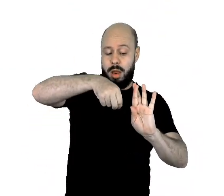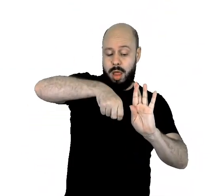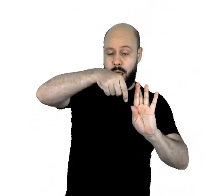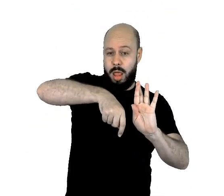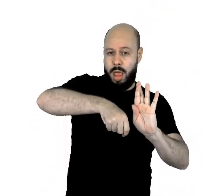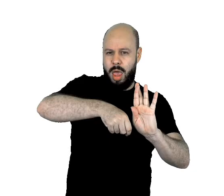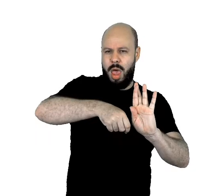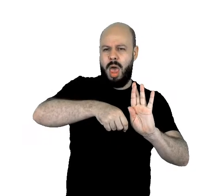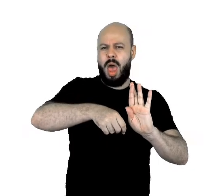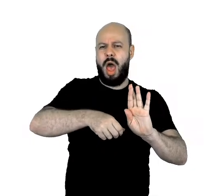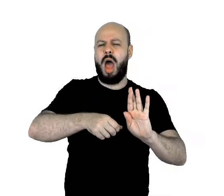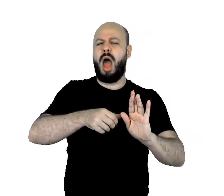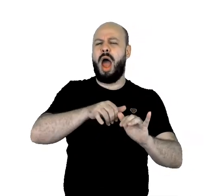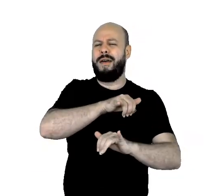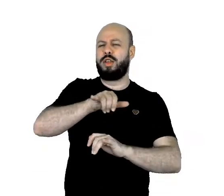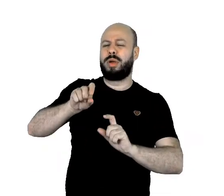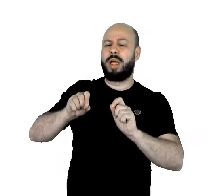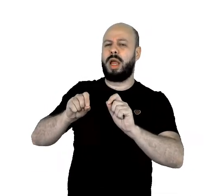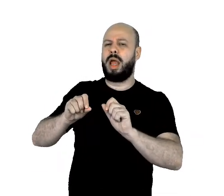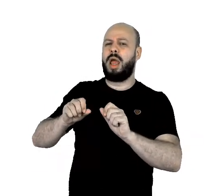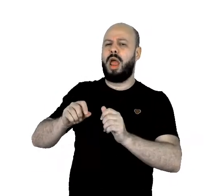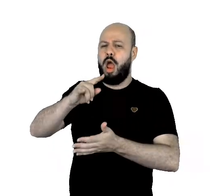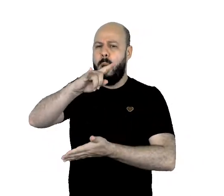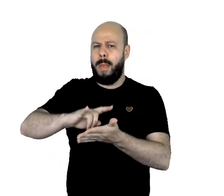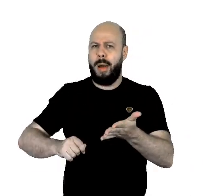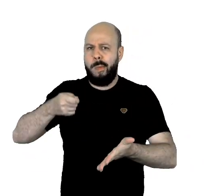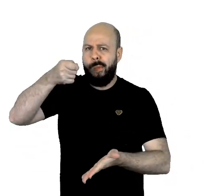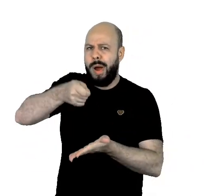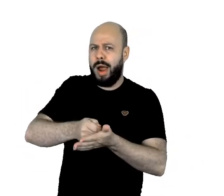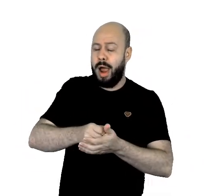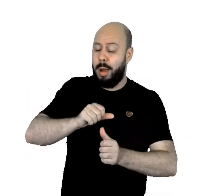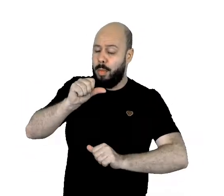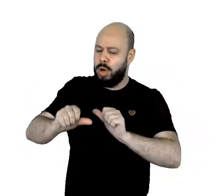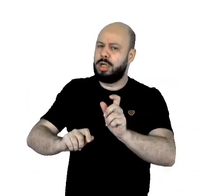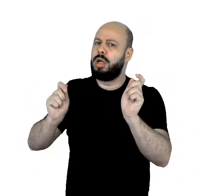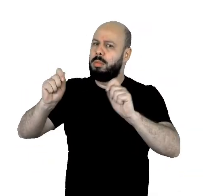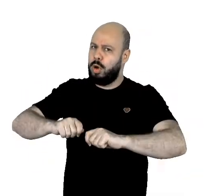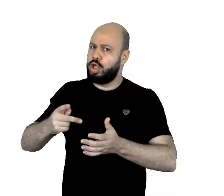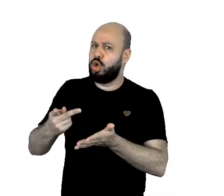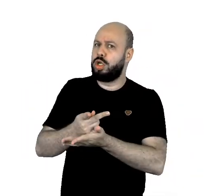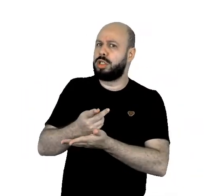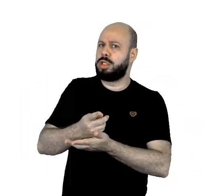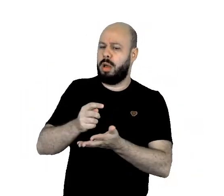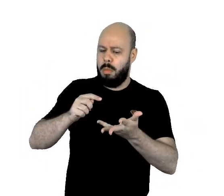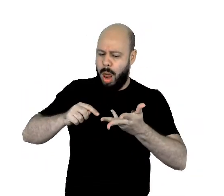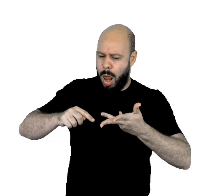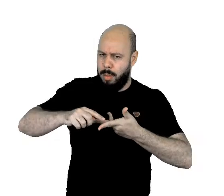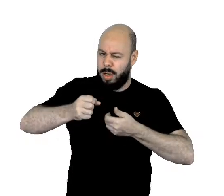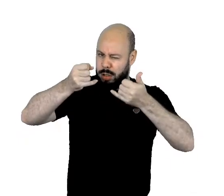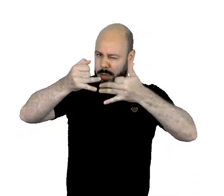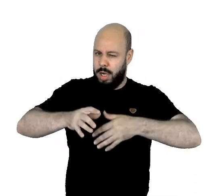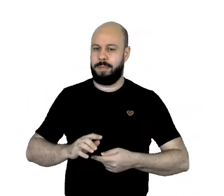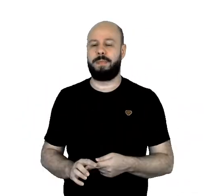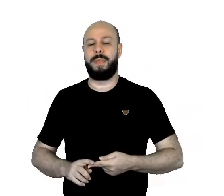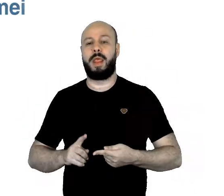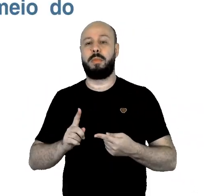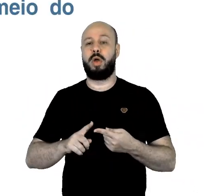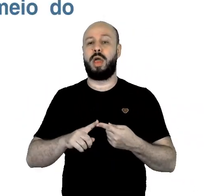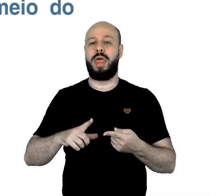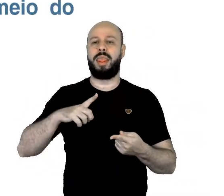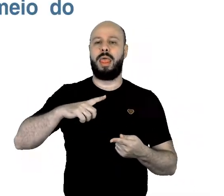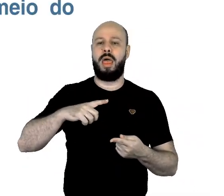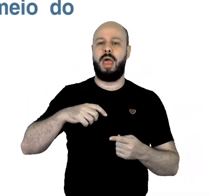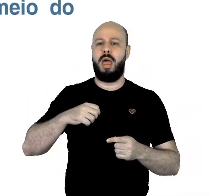que mudanças nos valores das contas podem ocorrer por diversos fatores, incluindo a existência